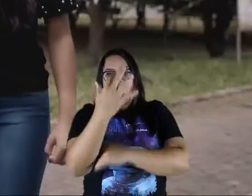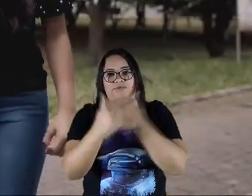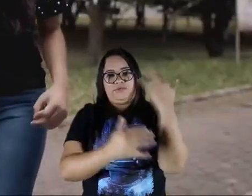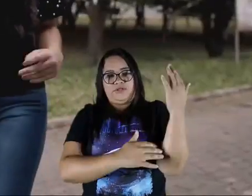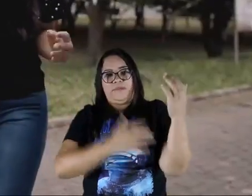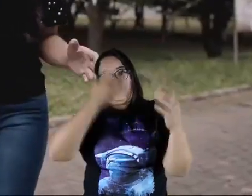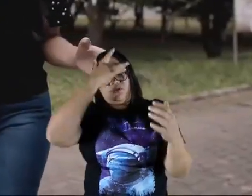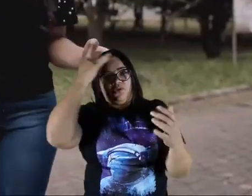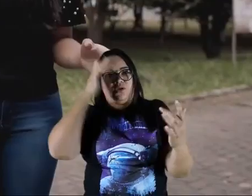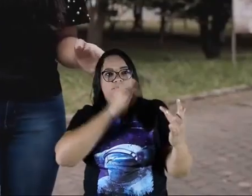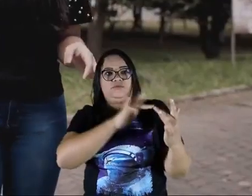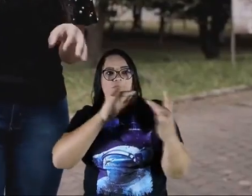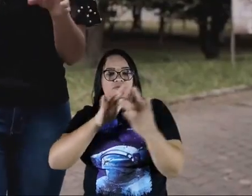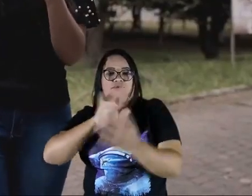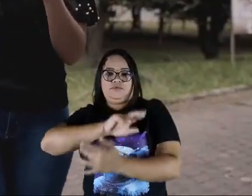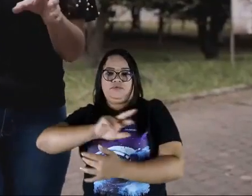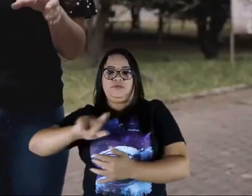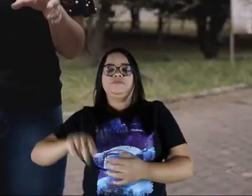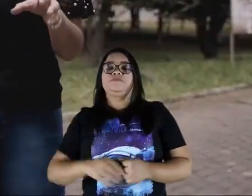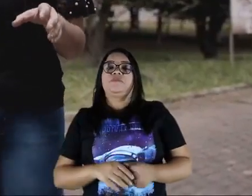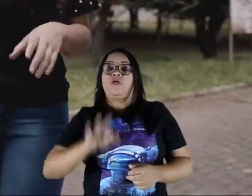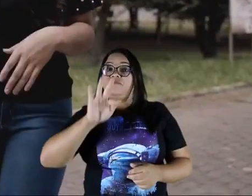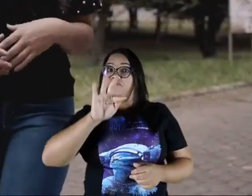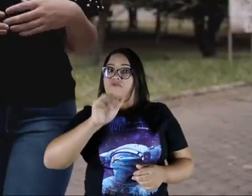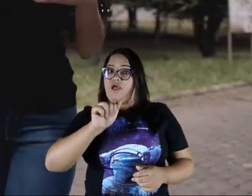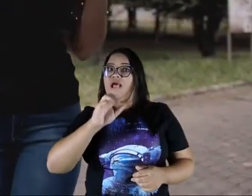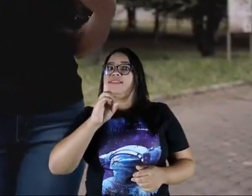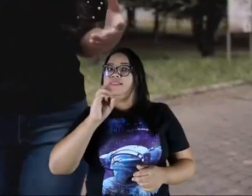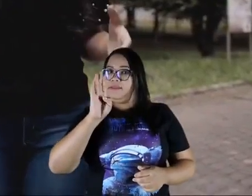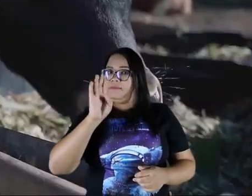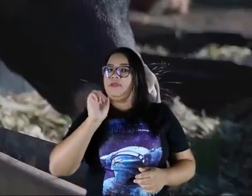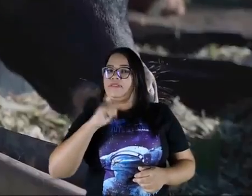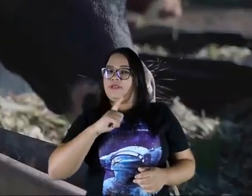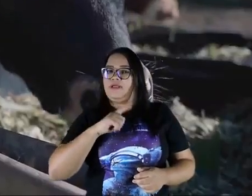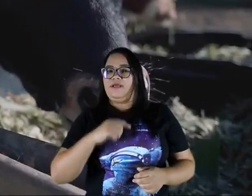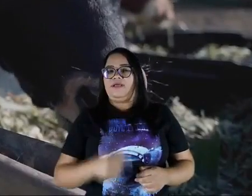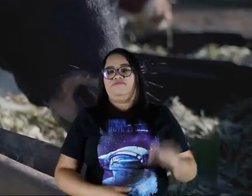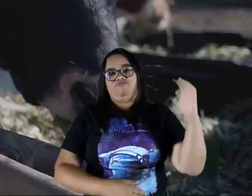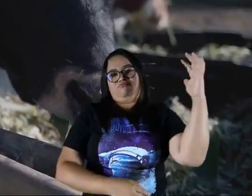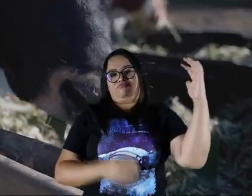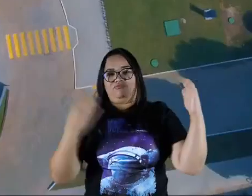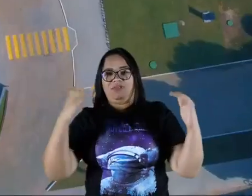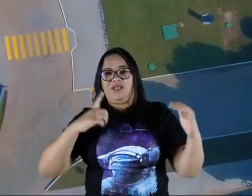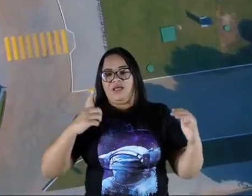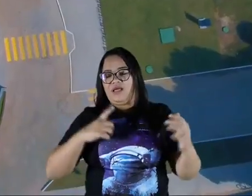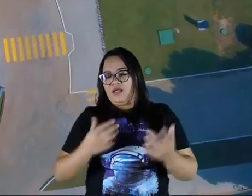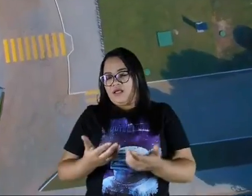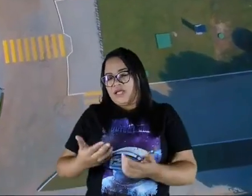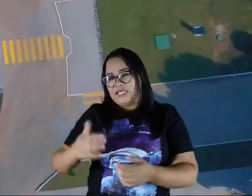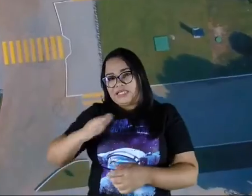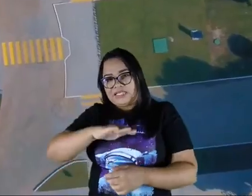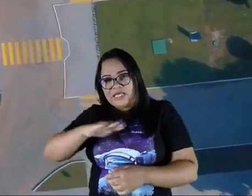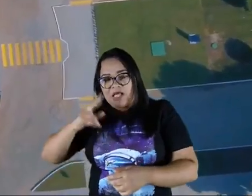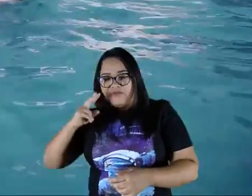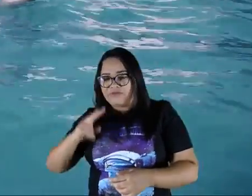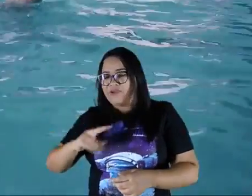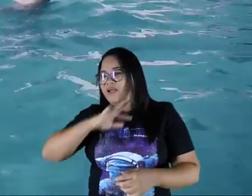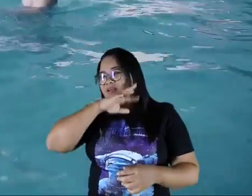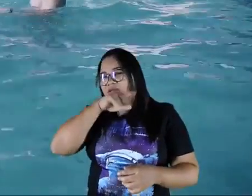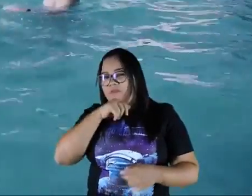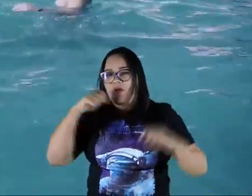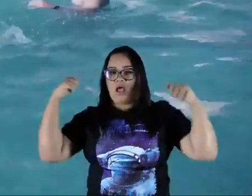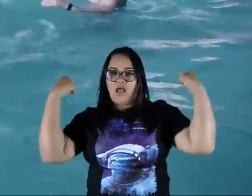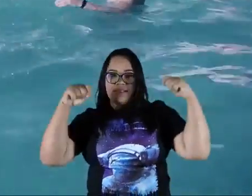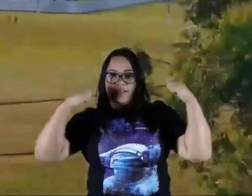pessoas. E isso, o campus da FADBA tem de sobra. Também tem bosque, fazendinha, pista de caminhada,